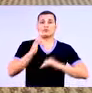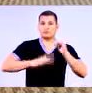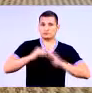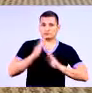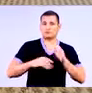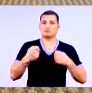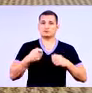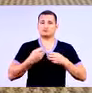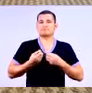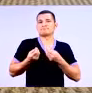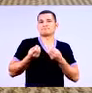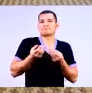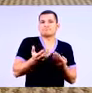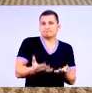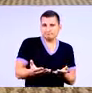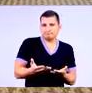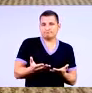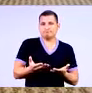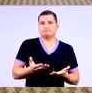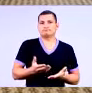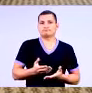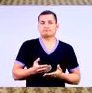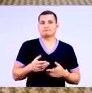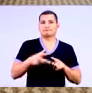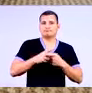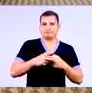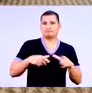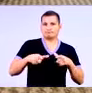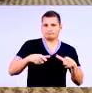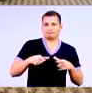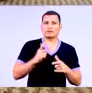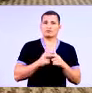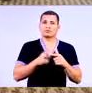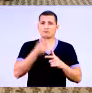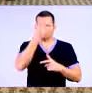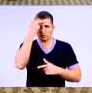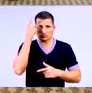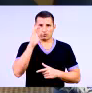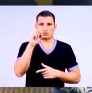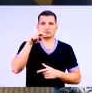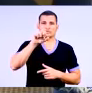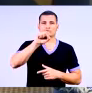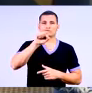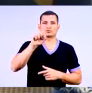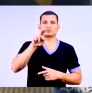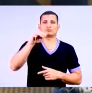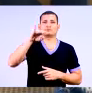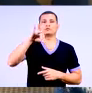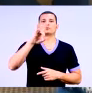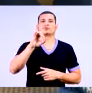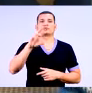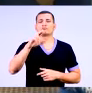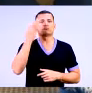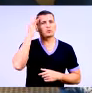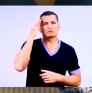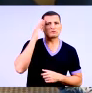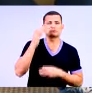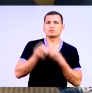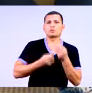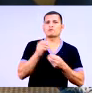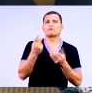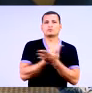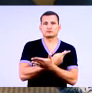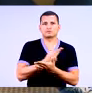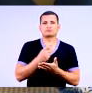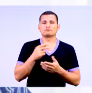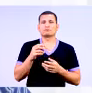passar na hora de prestar um serviço também, né? Porque o consumidor não entende, geralmente, quando ele vai consertar um computador, ele não entende, ele não sabe o que vai acontecer,